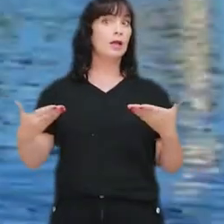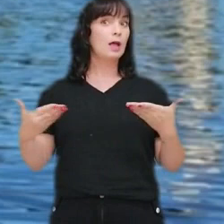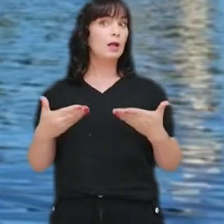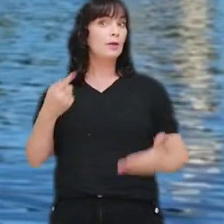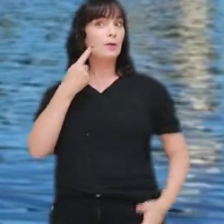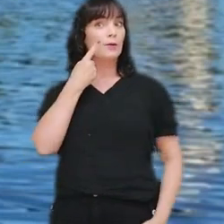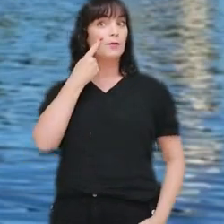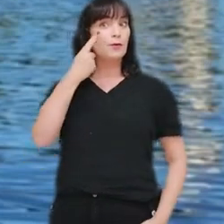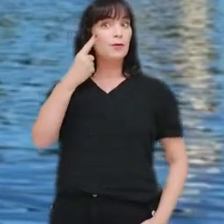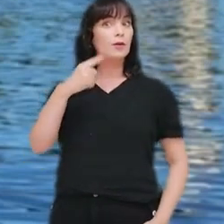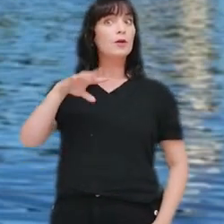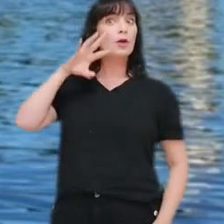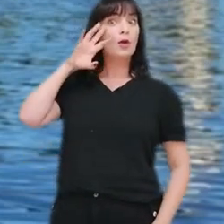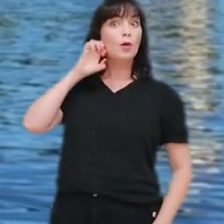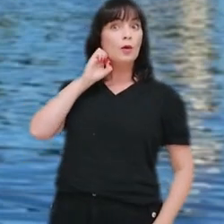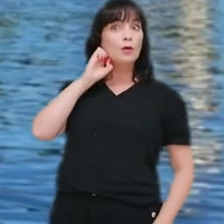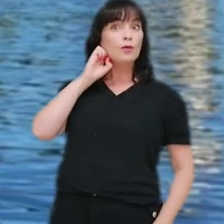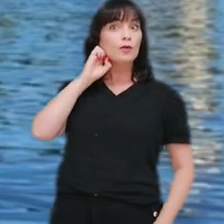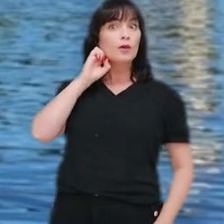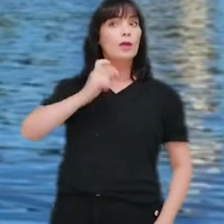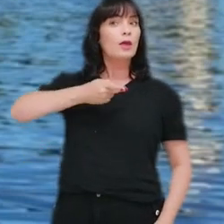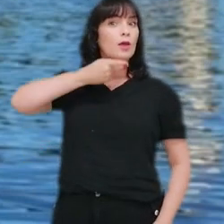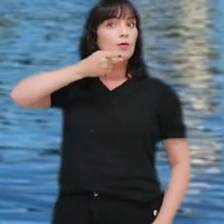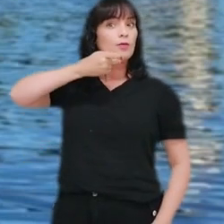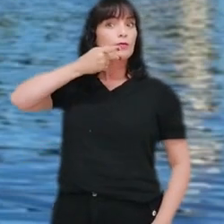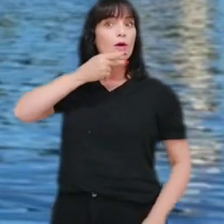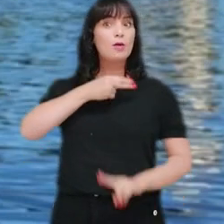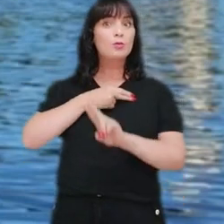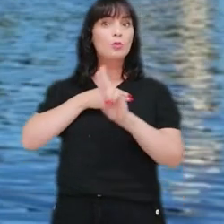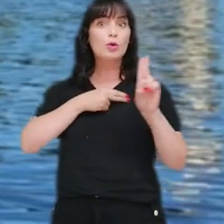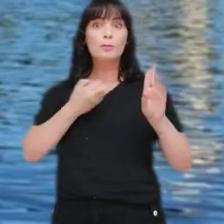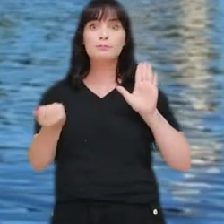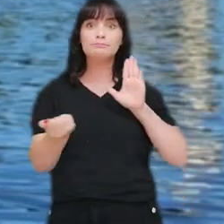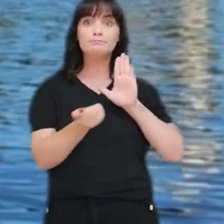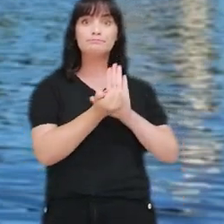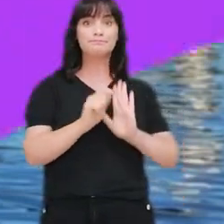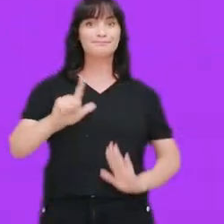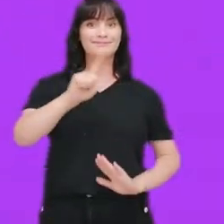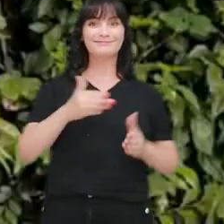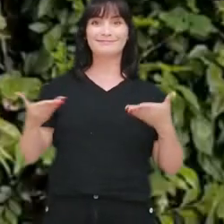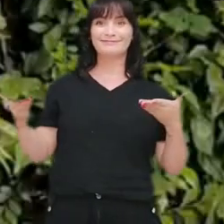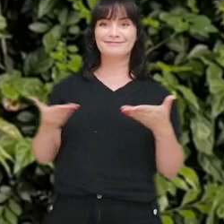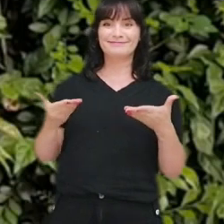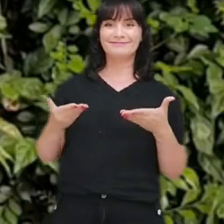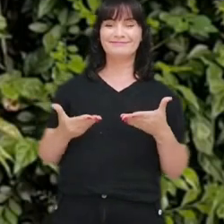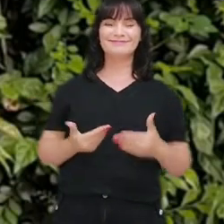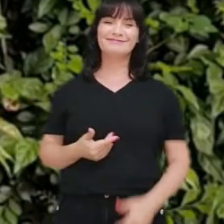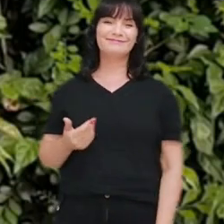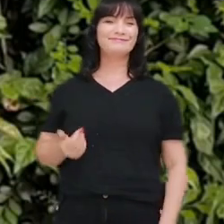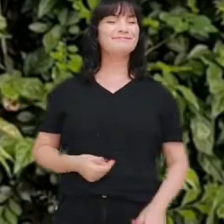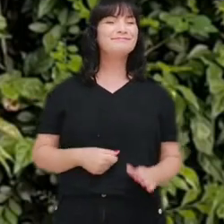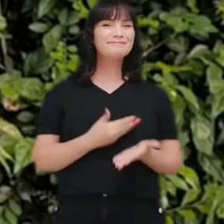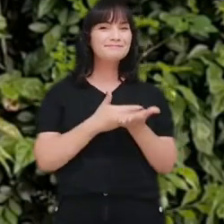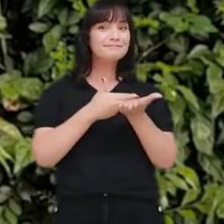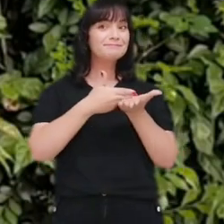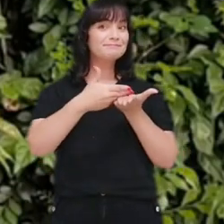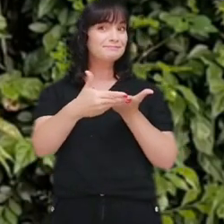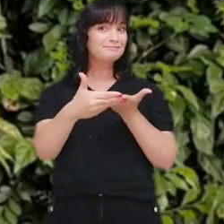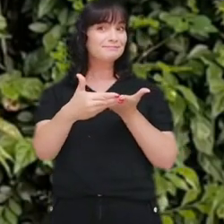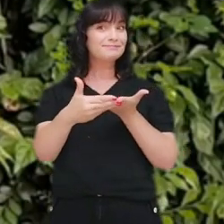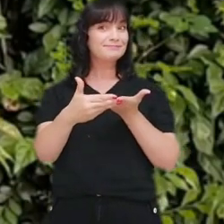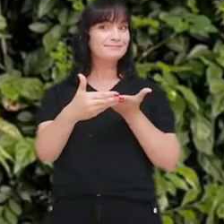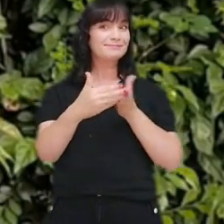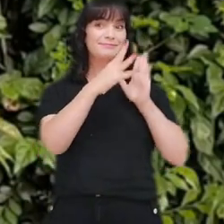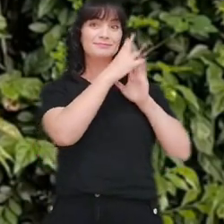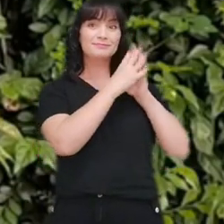Agora, vamos ouvir e repetir o nome das Londrinas landmarks que vimos hoje? Let's go!